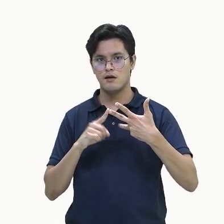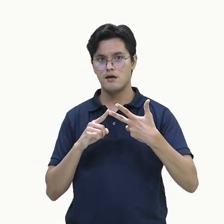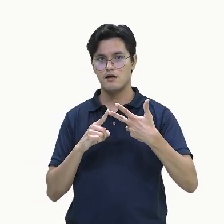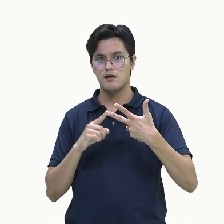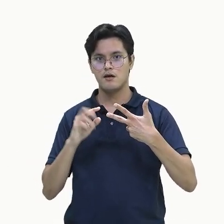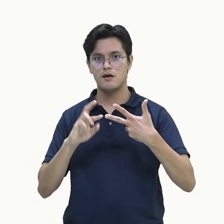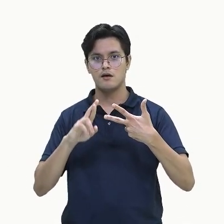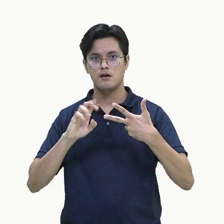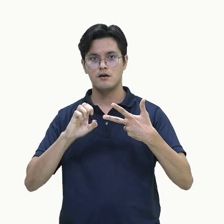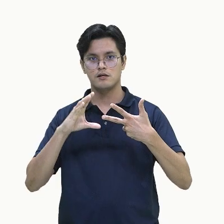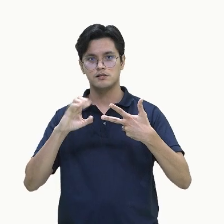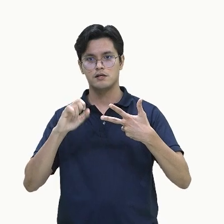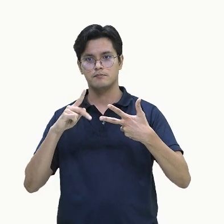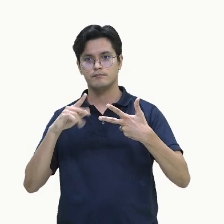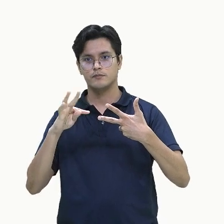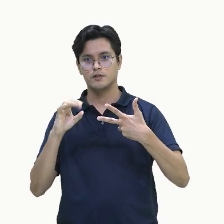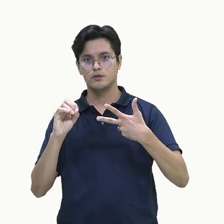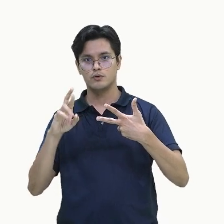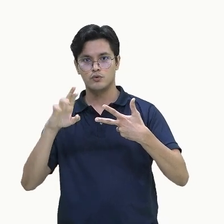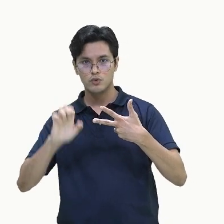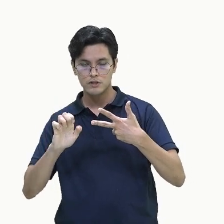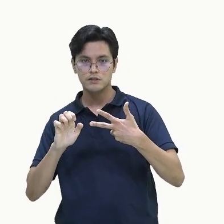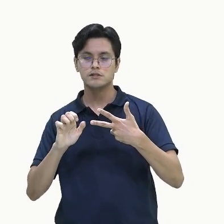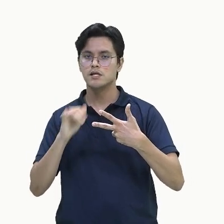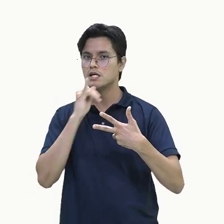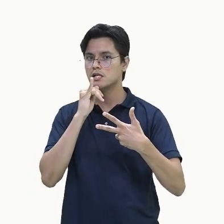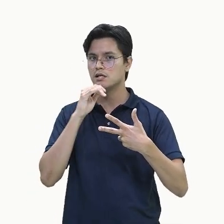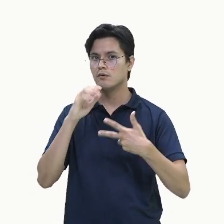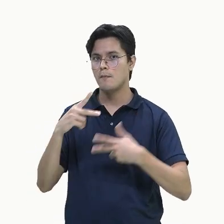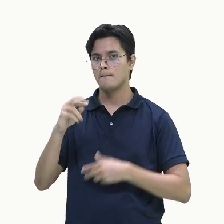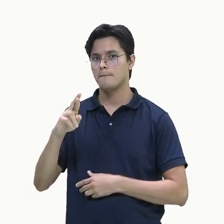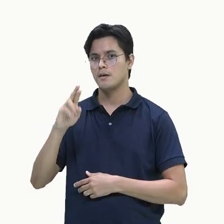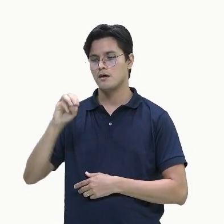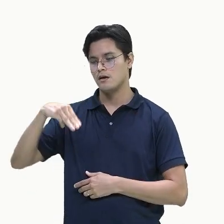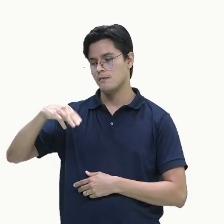pigmento, que é clorofila, e a